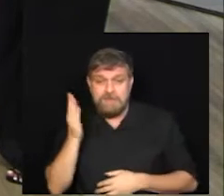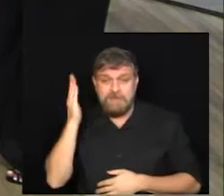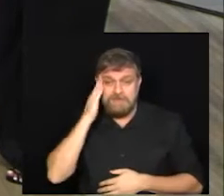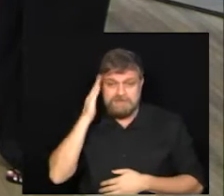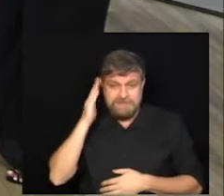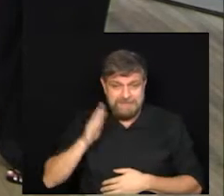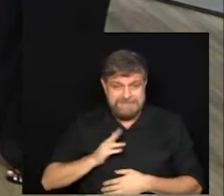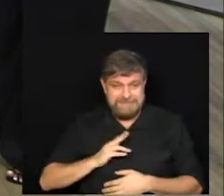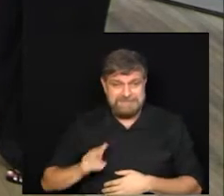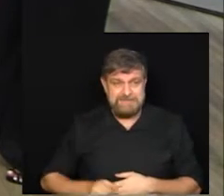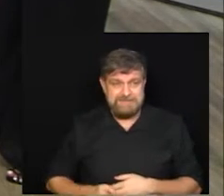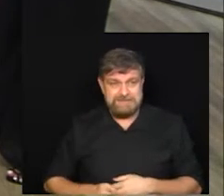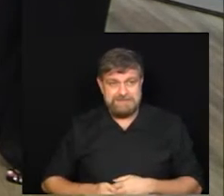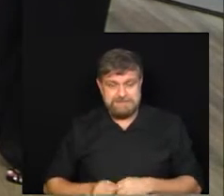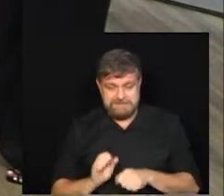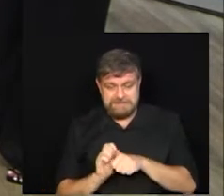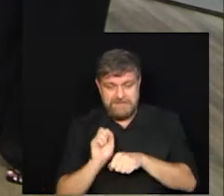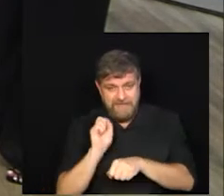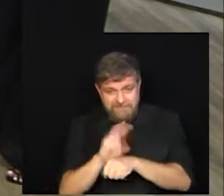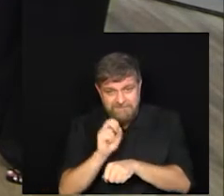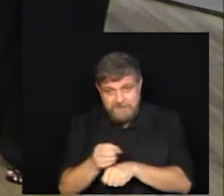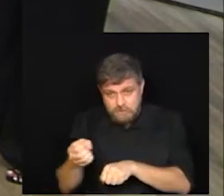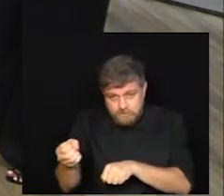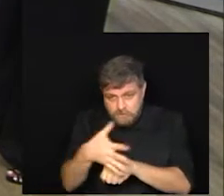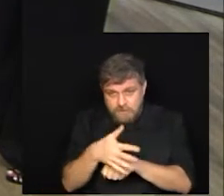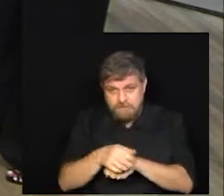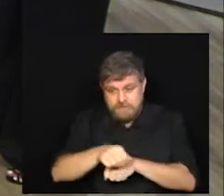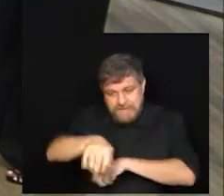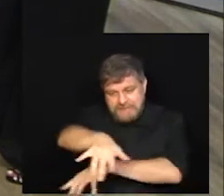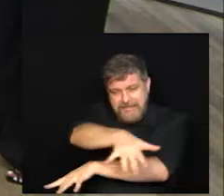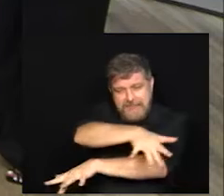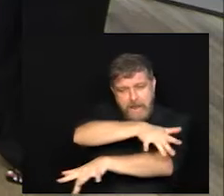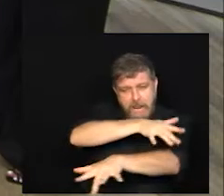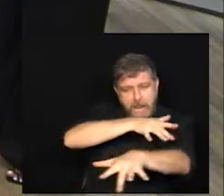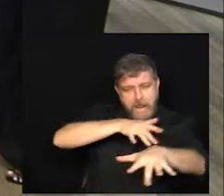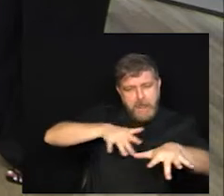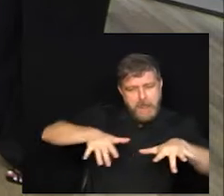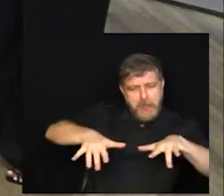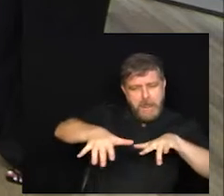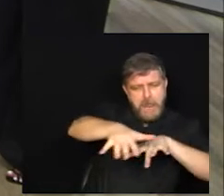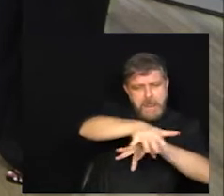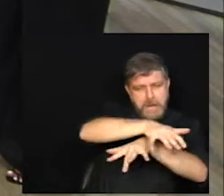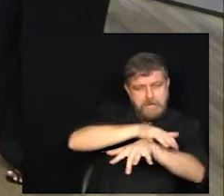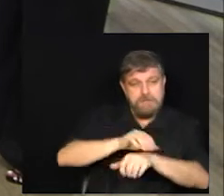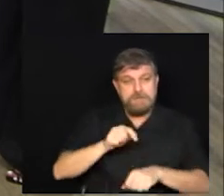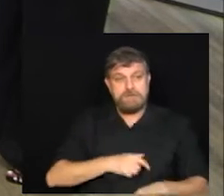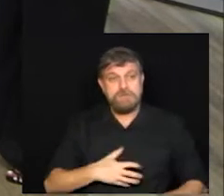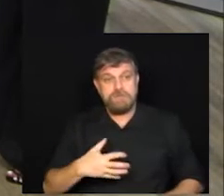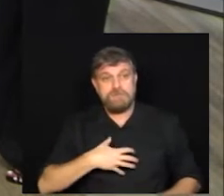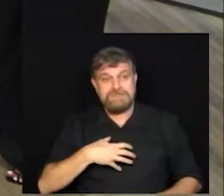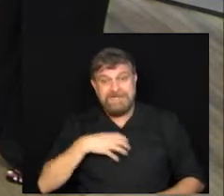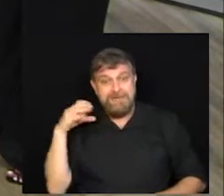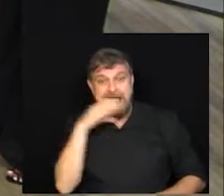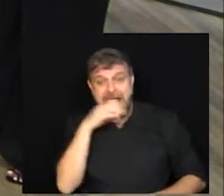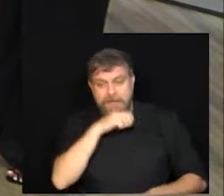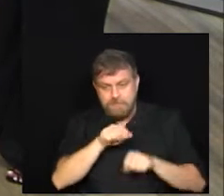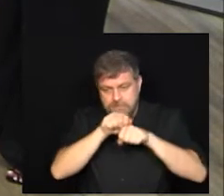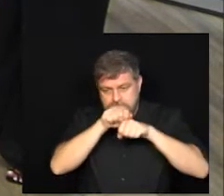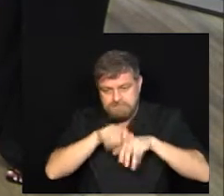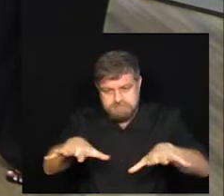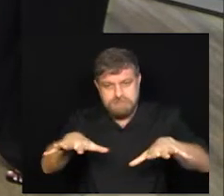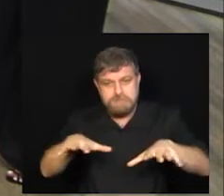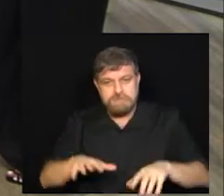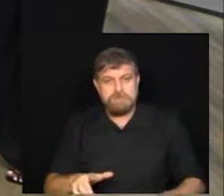essa nova cepa já está circulando pela cidade, já que a contaminação dela é de uma forma muito mais rápida. E